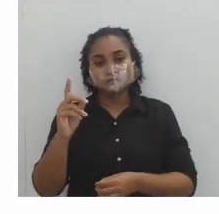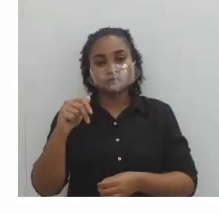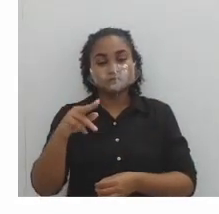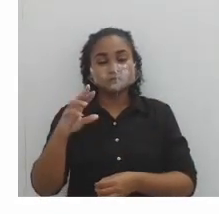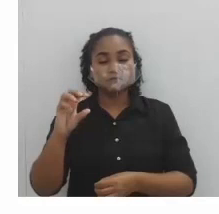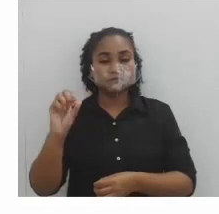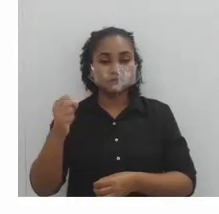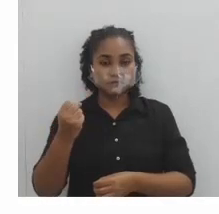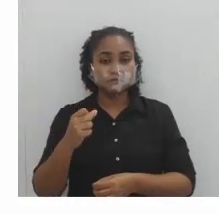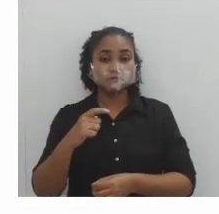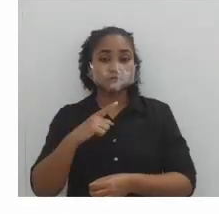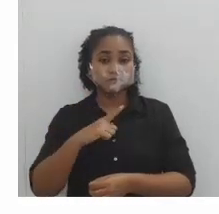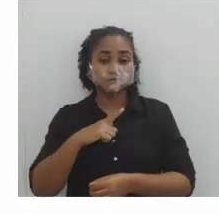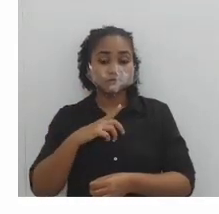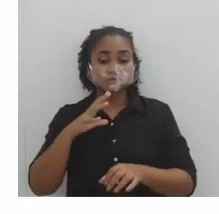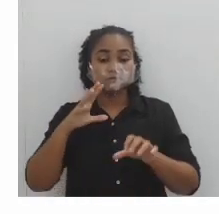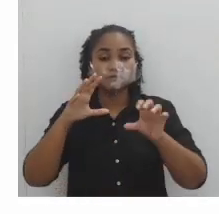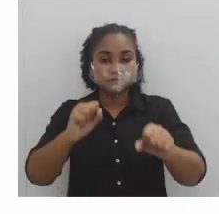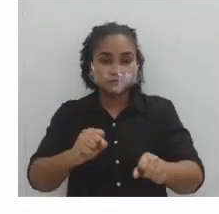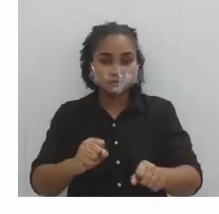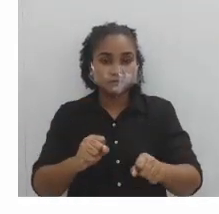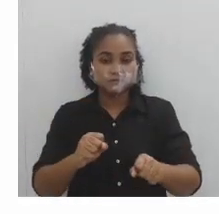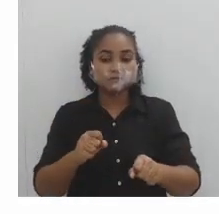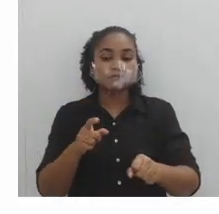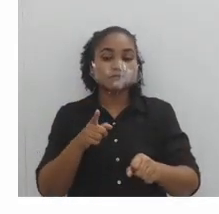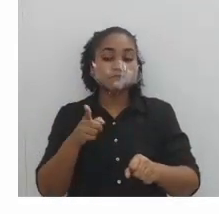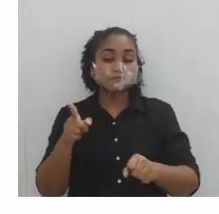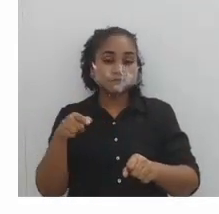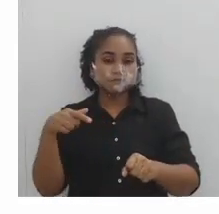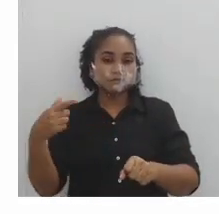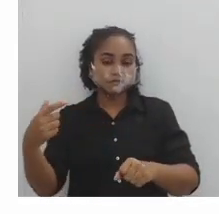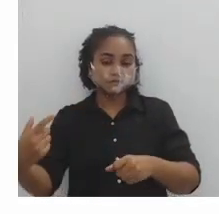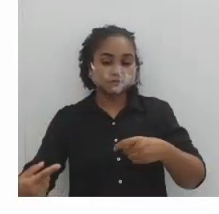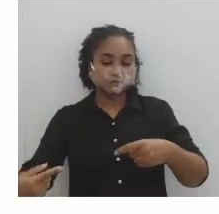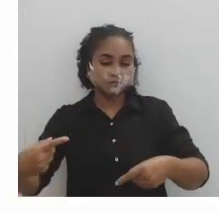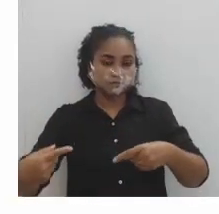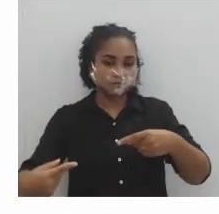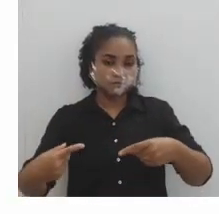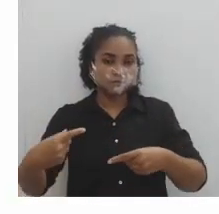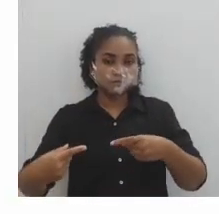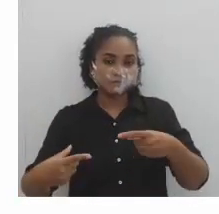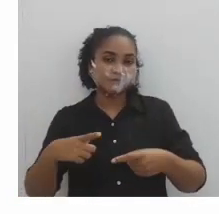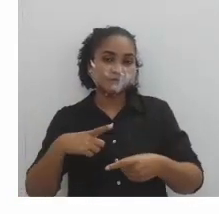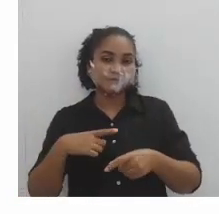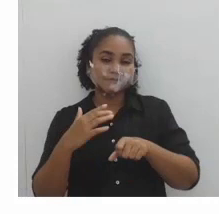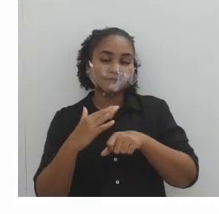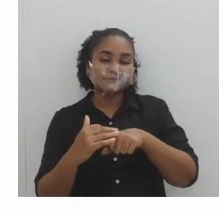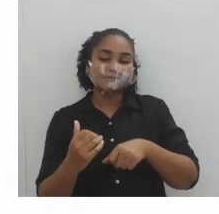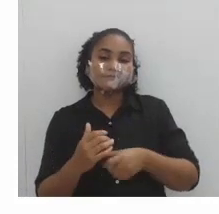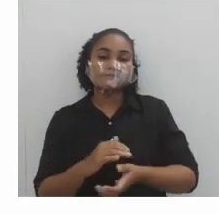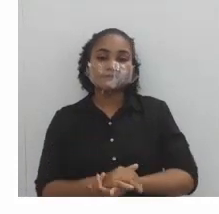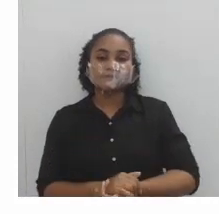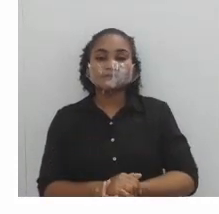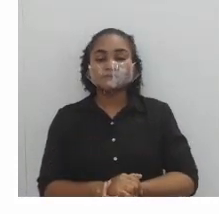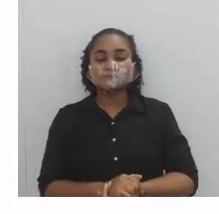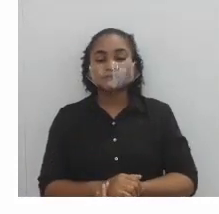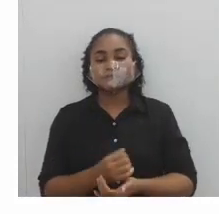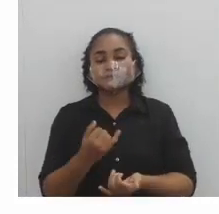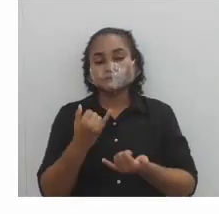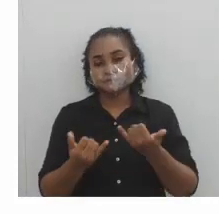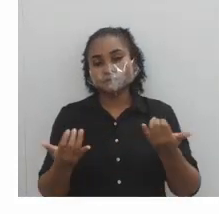era capturar as peças do outro jogador. Então se assemelha ao nosso jogo de